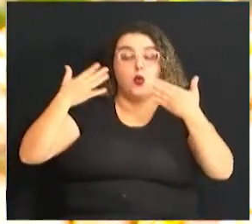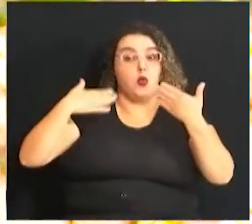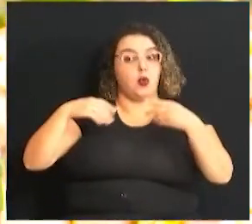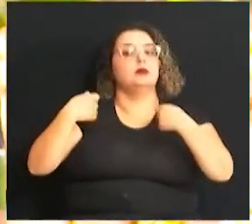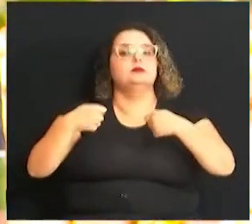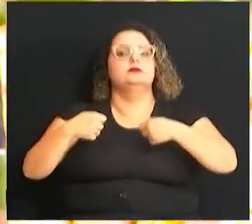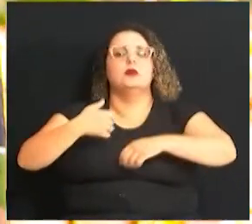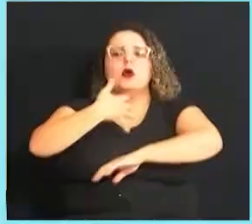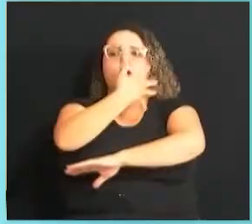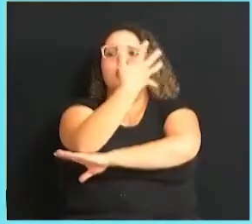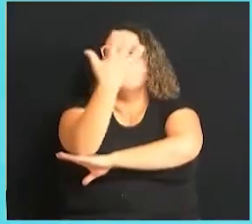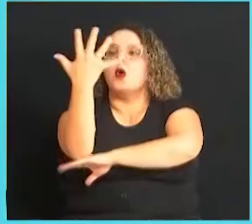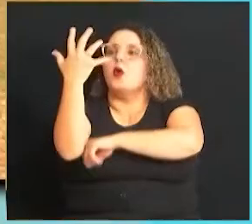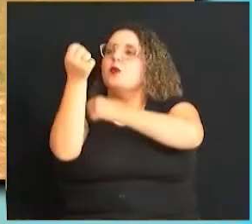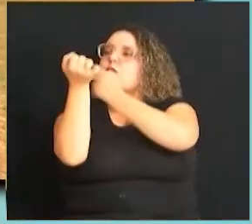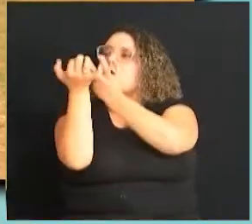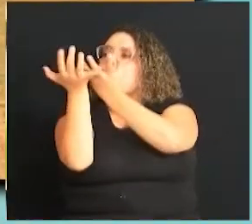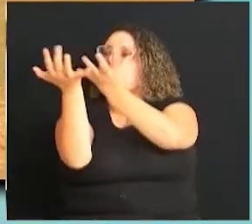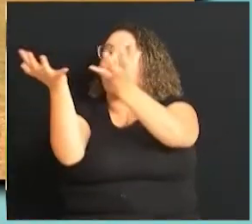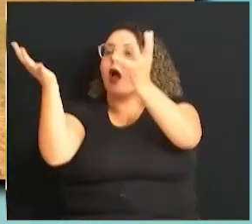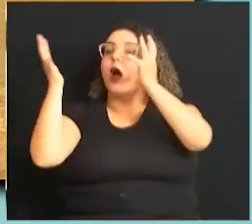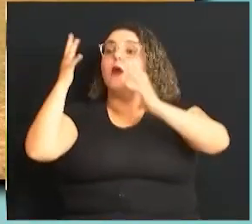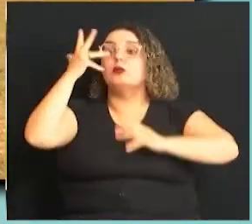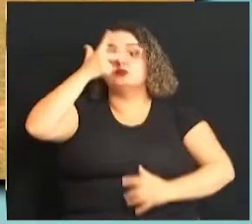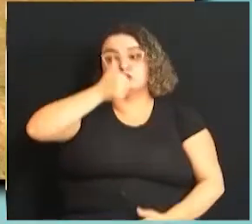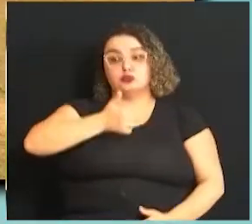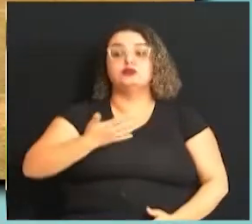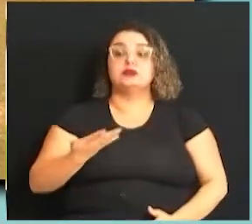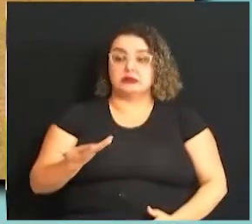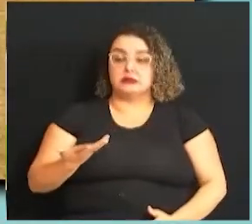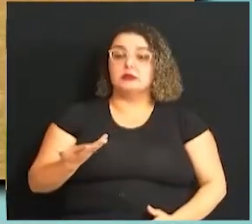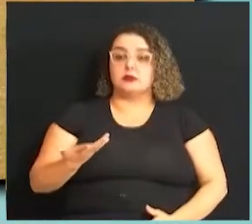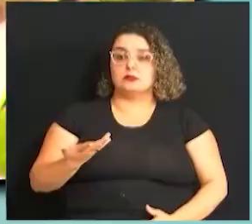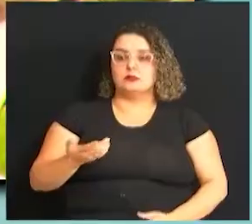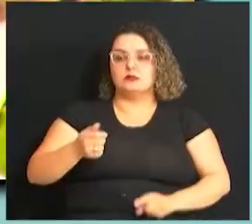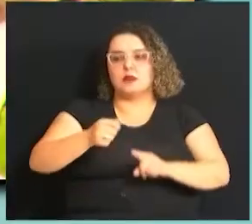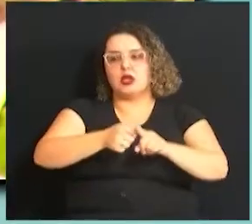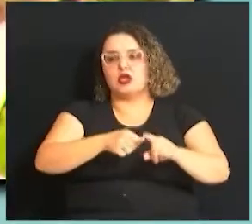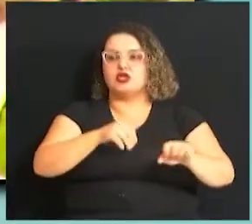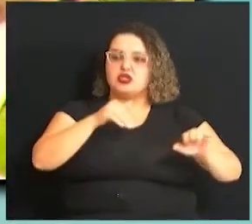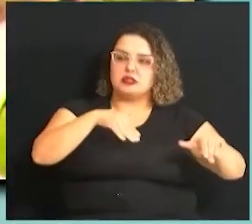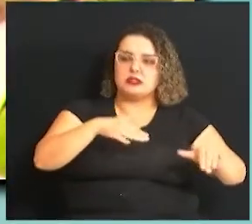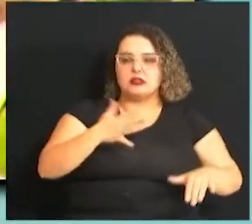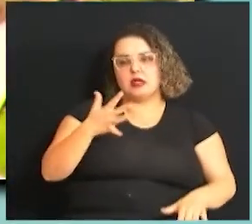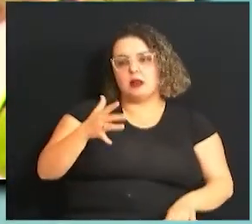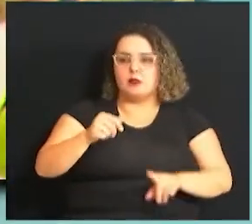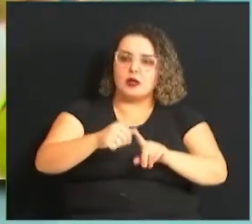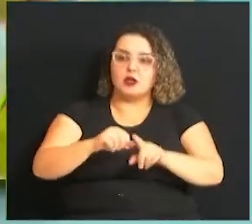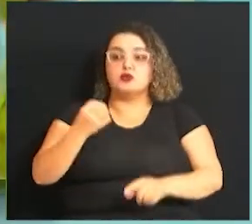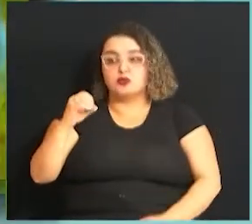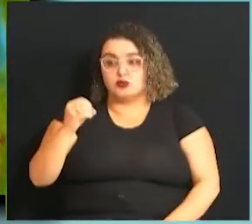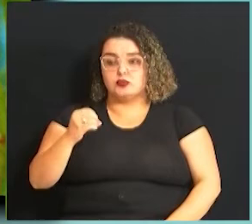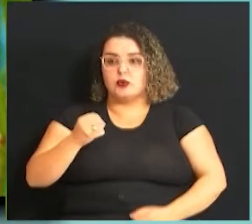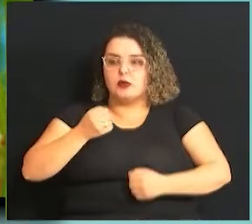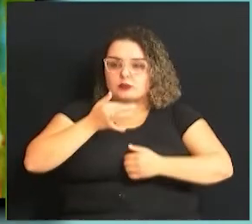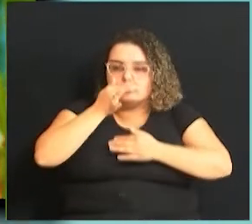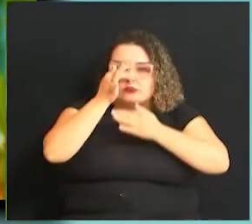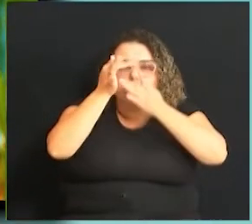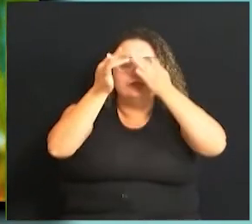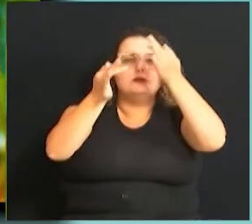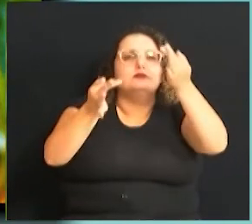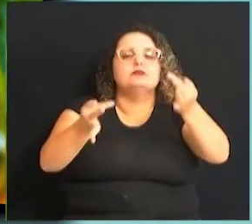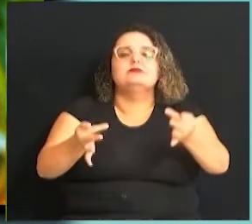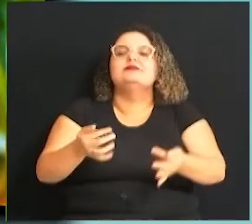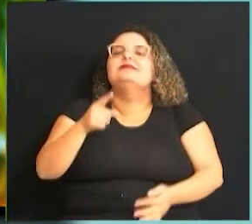calor para se desenvolver. Florada intensa, muito bonita, né? Então em setembro, outubro, é